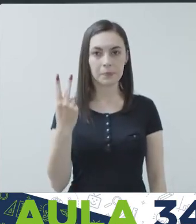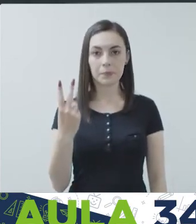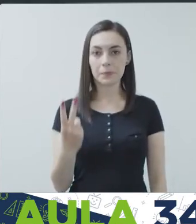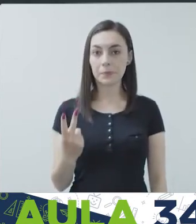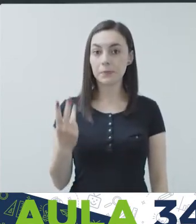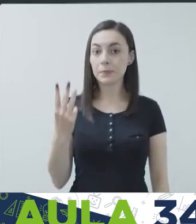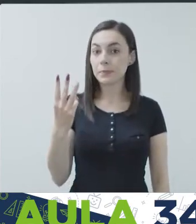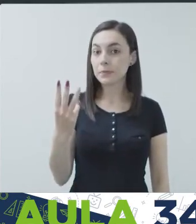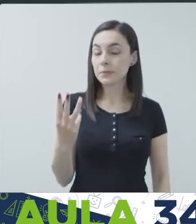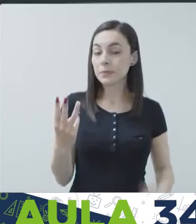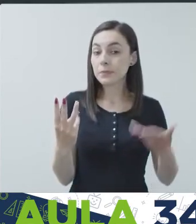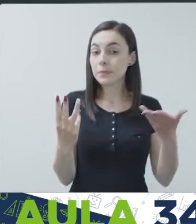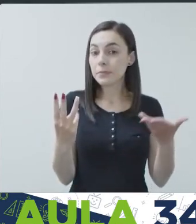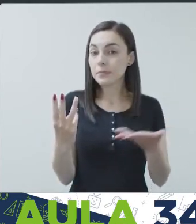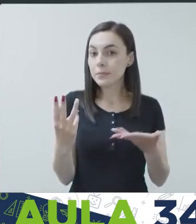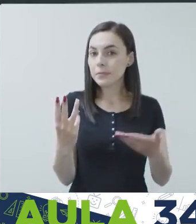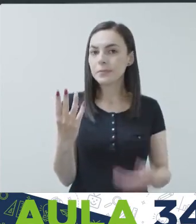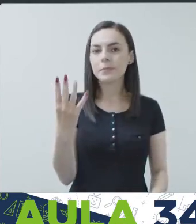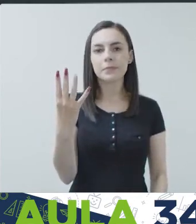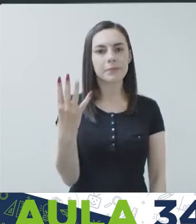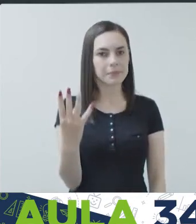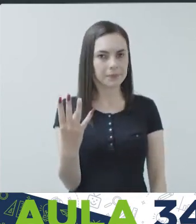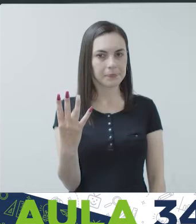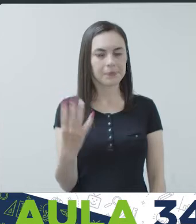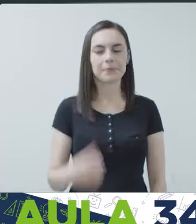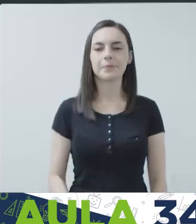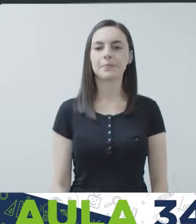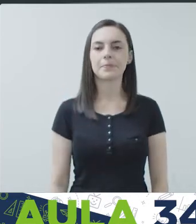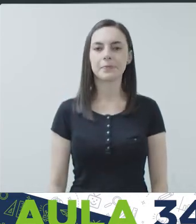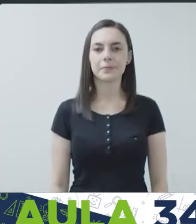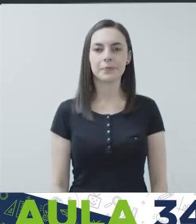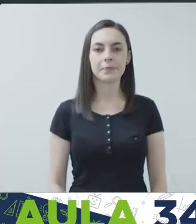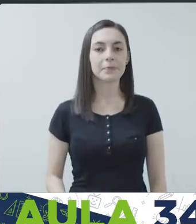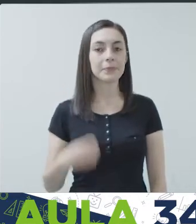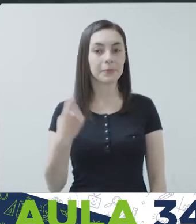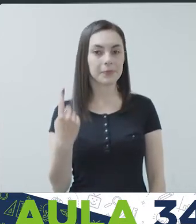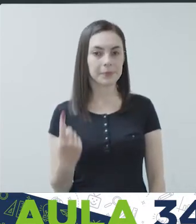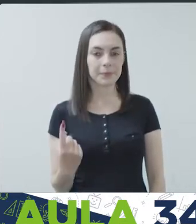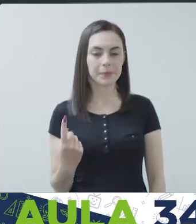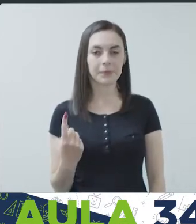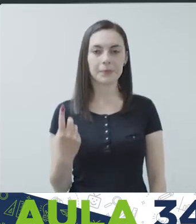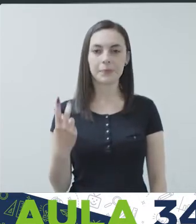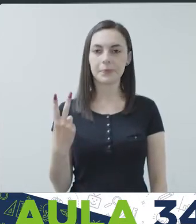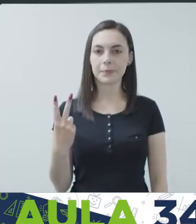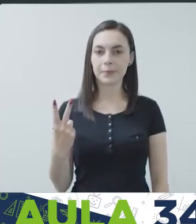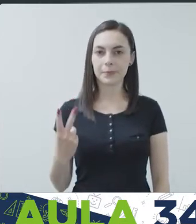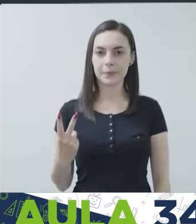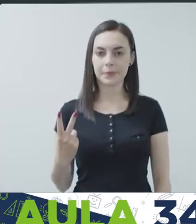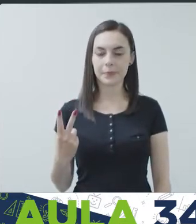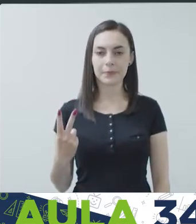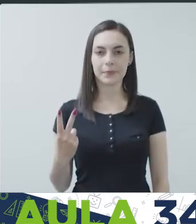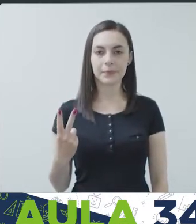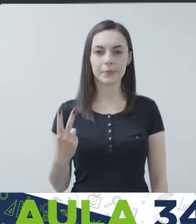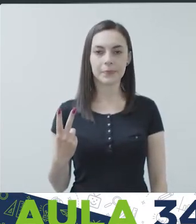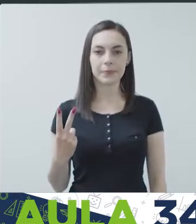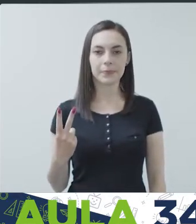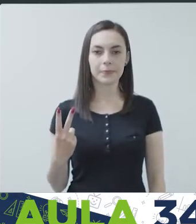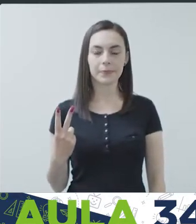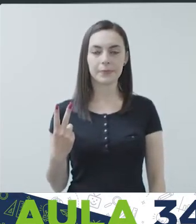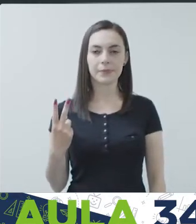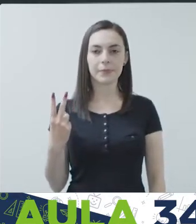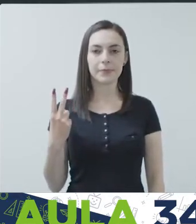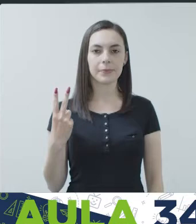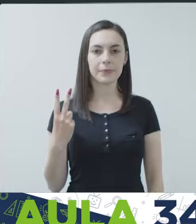duas, três e agora quatro. Uma, duas,